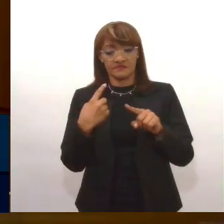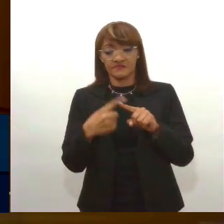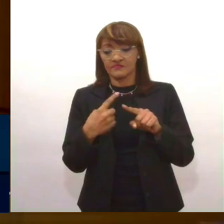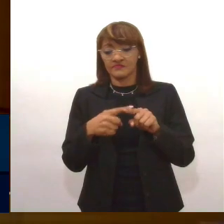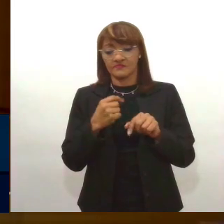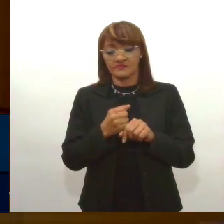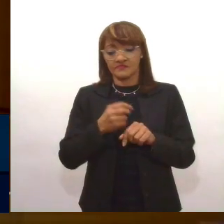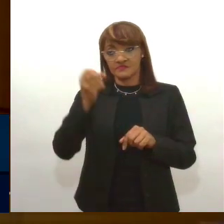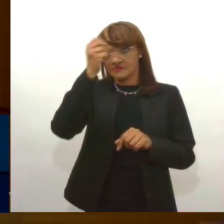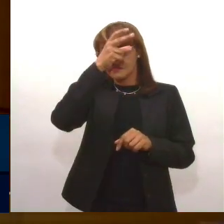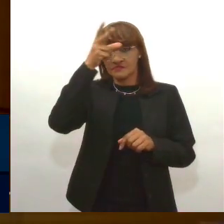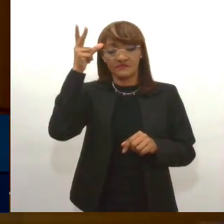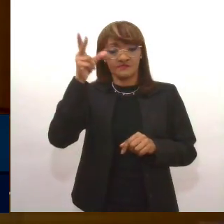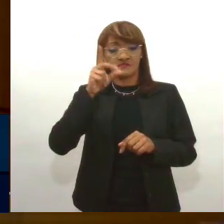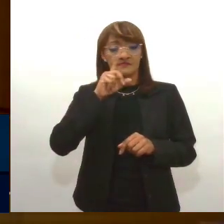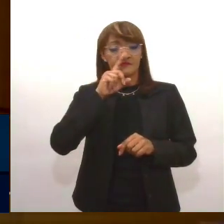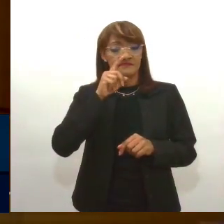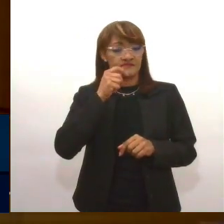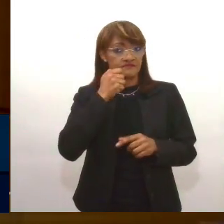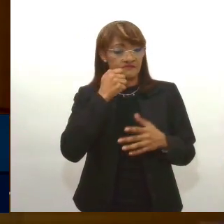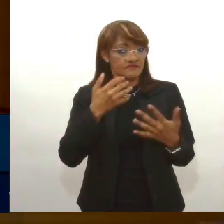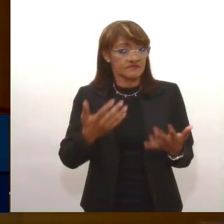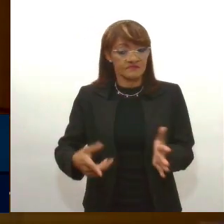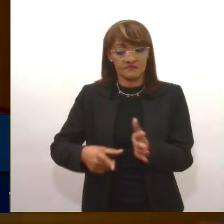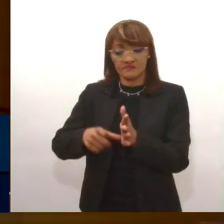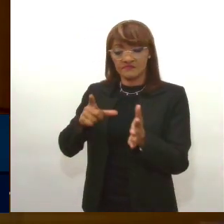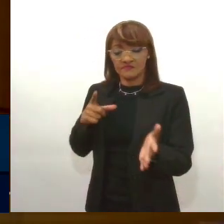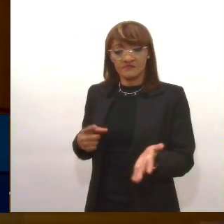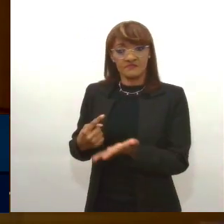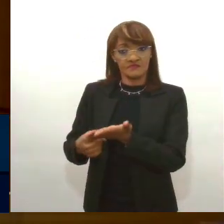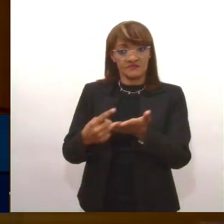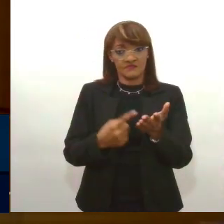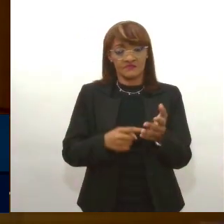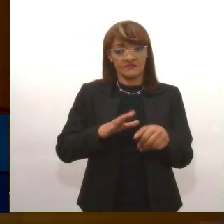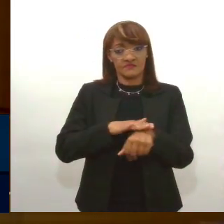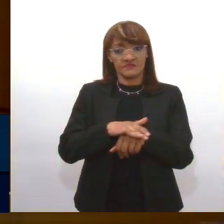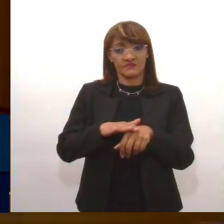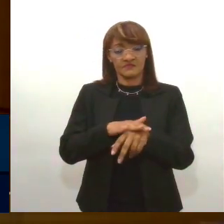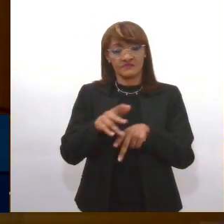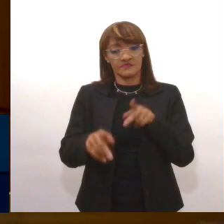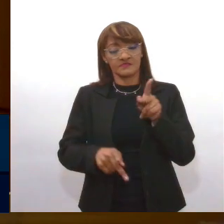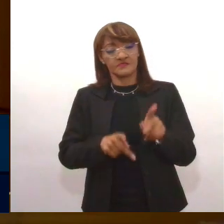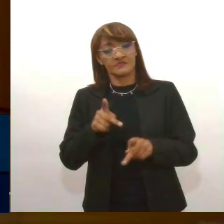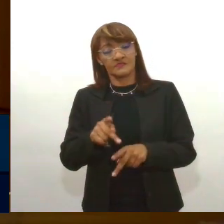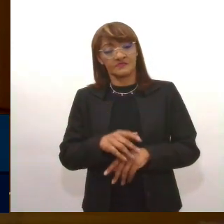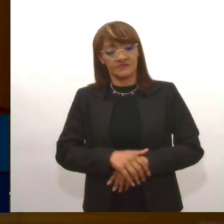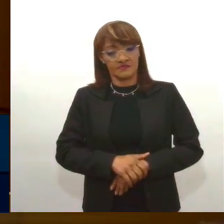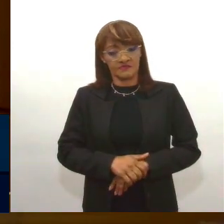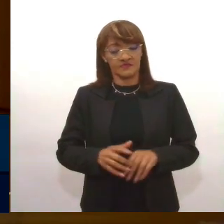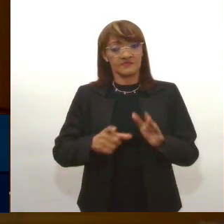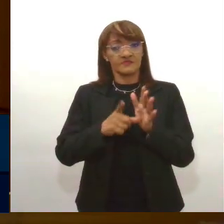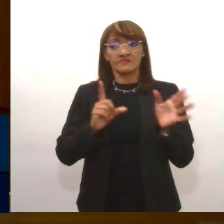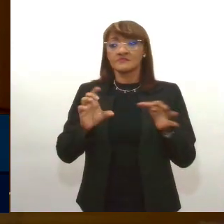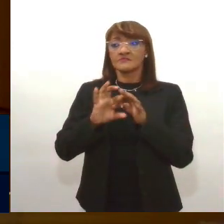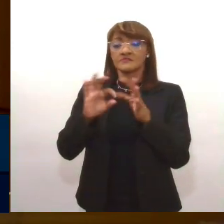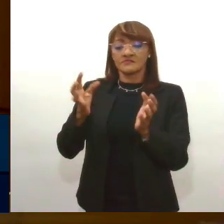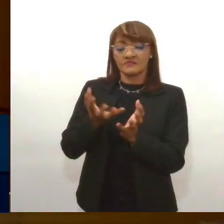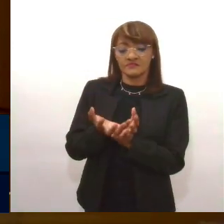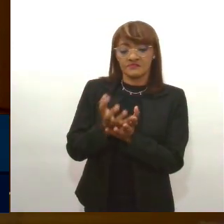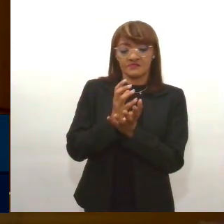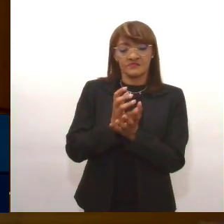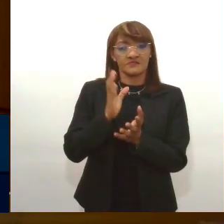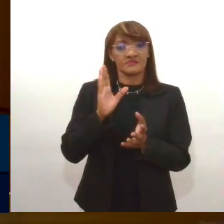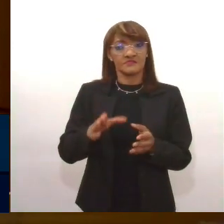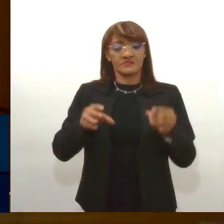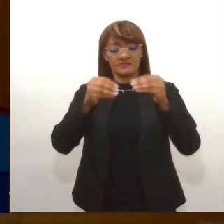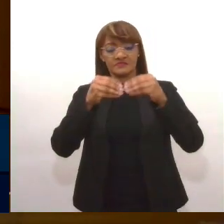para conversar com a população antes de colocar as máquinas para destruir os bens naturais da da região